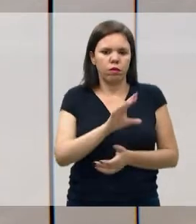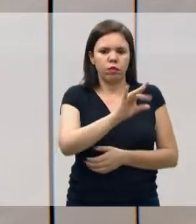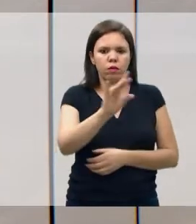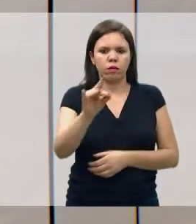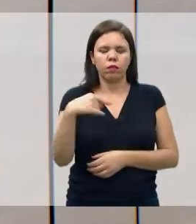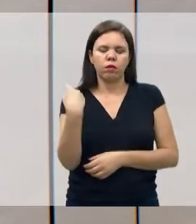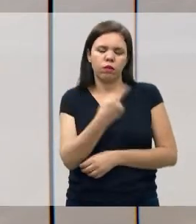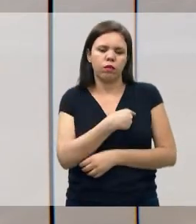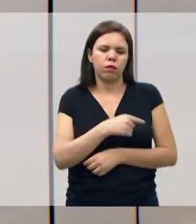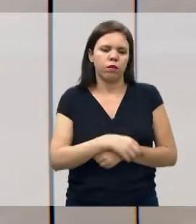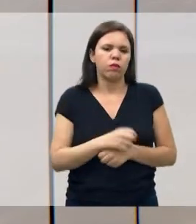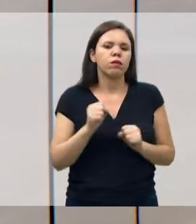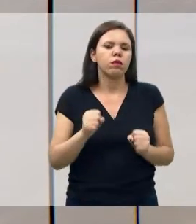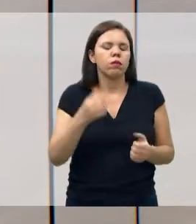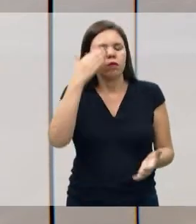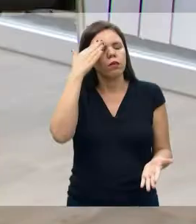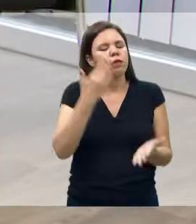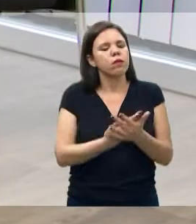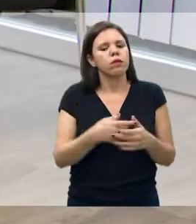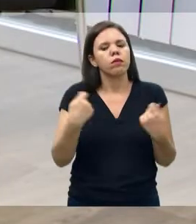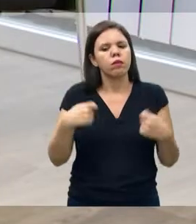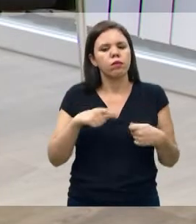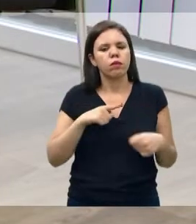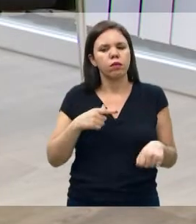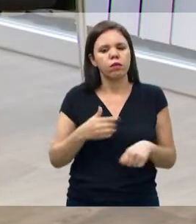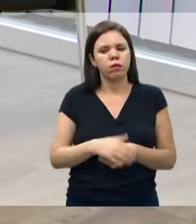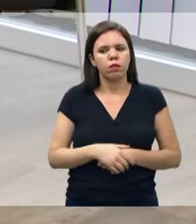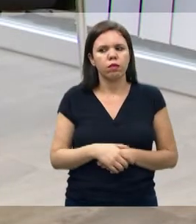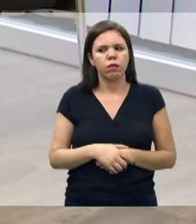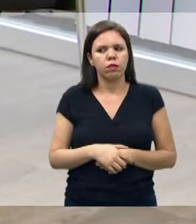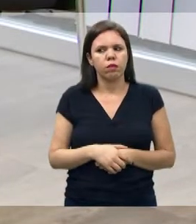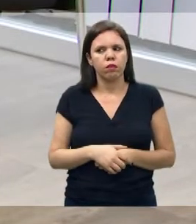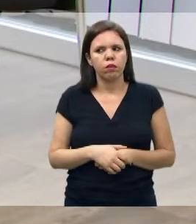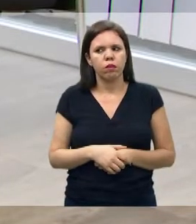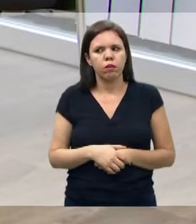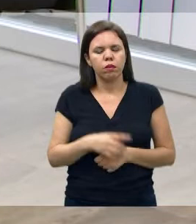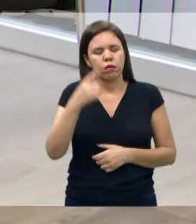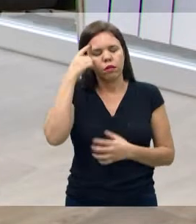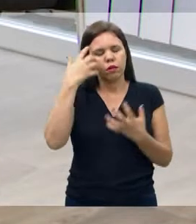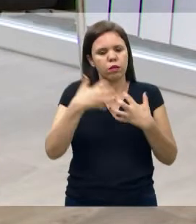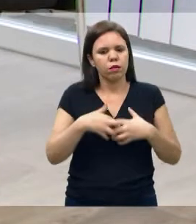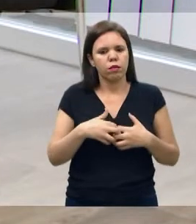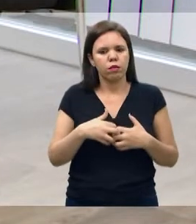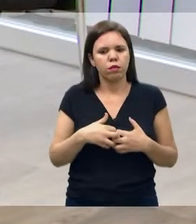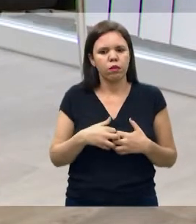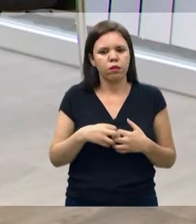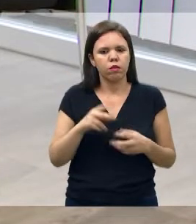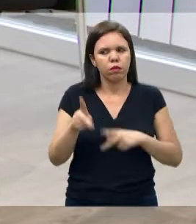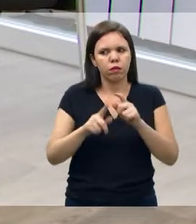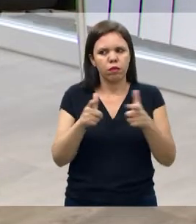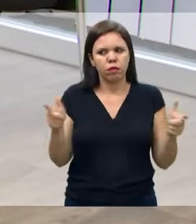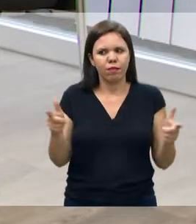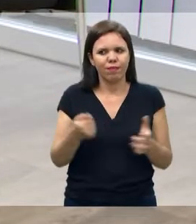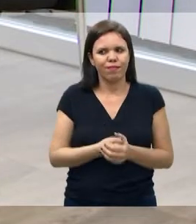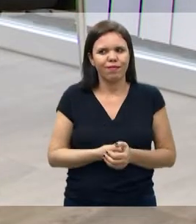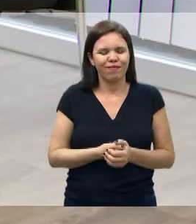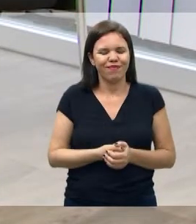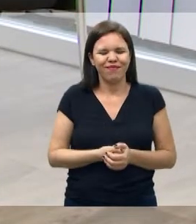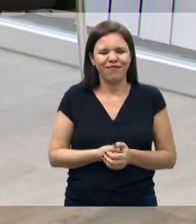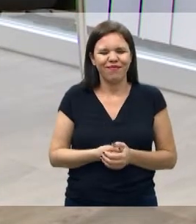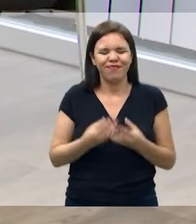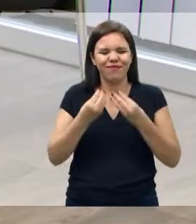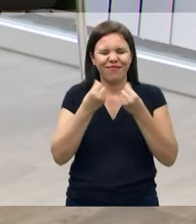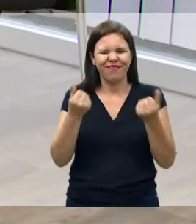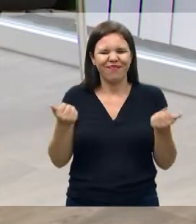um de nós o senhor acredita que deve partir no sentido de pensar nessa população idosa, na qualidade